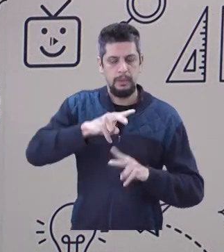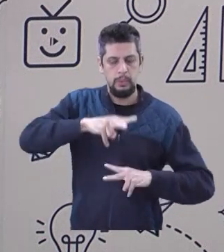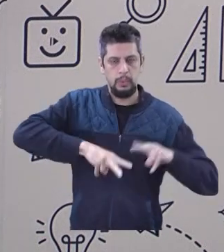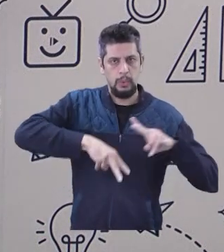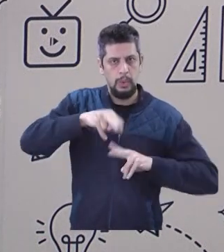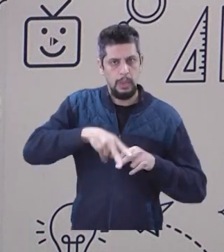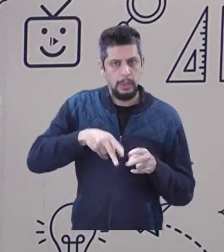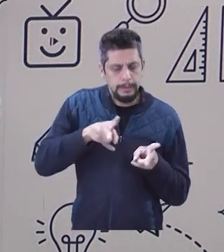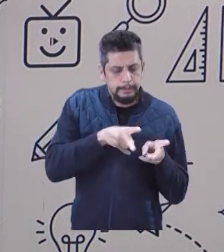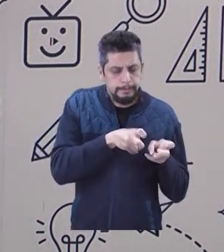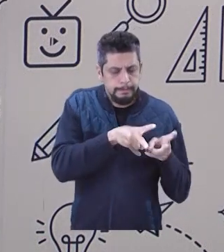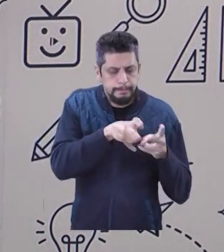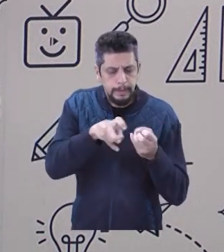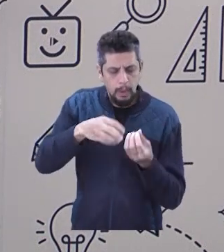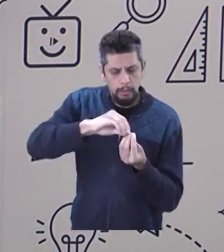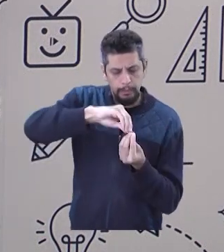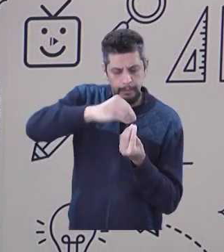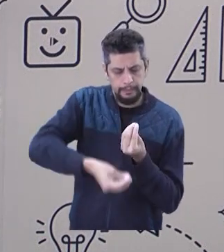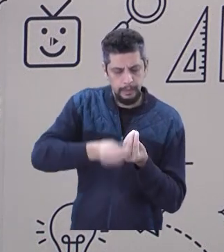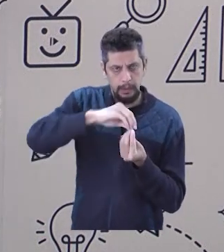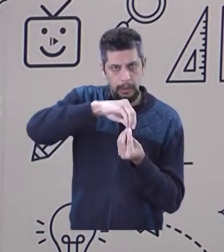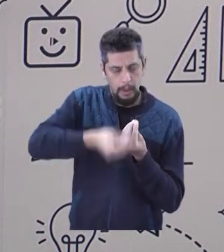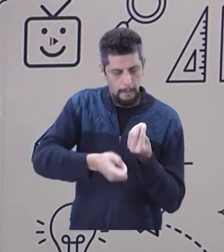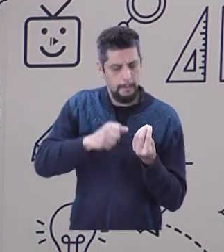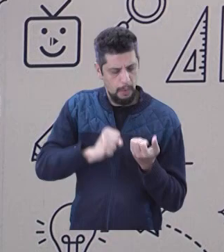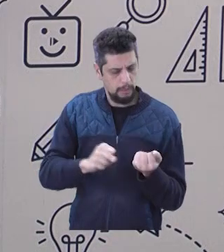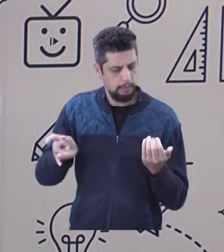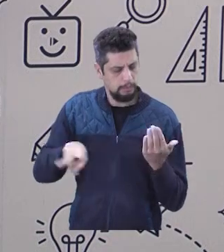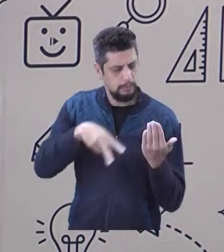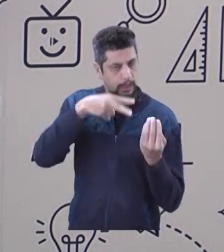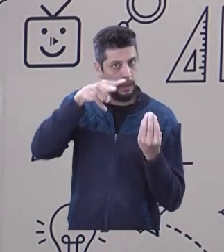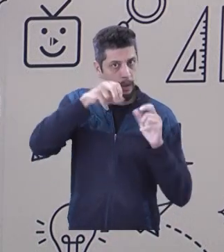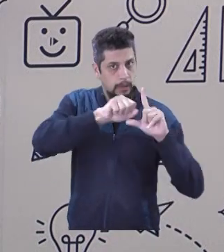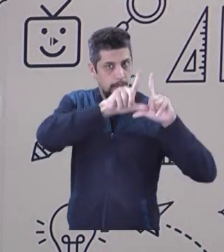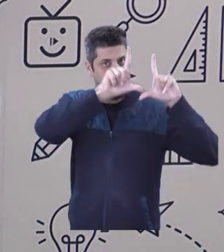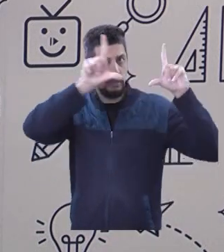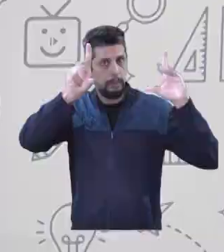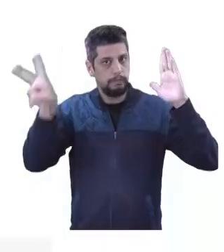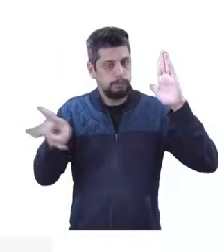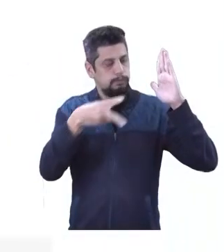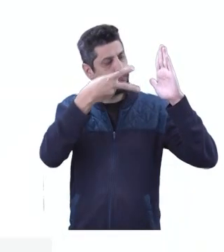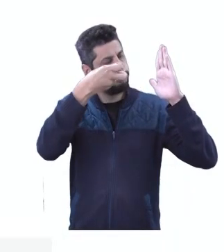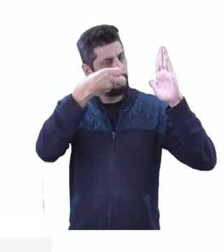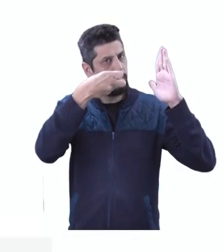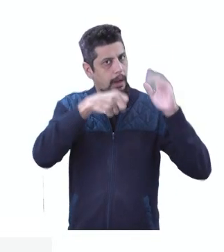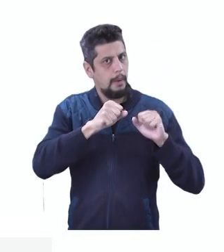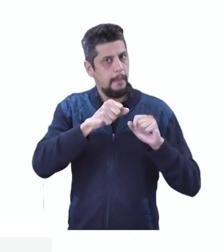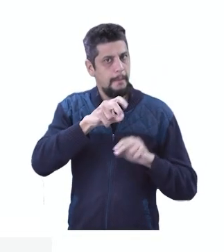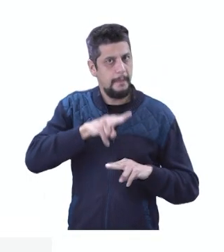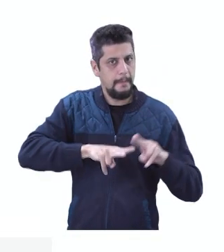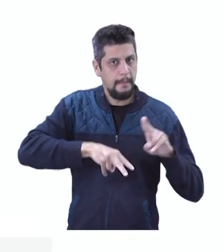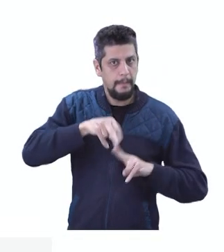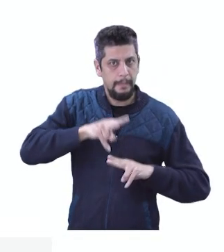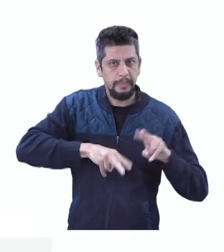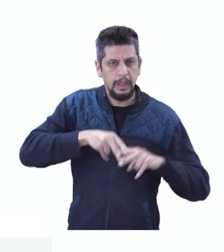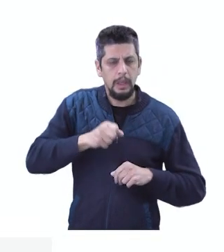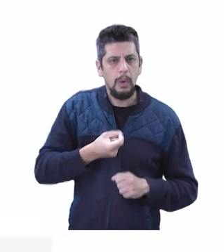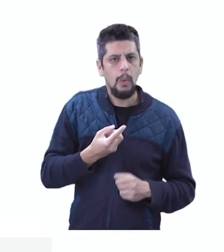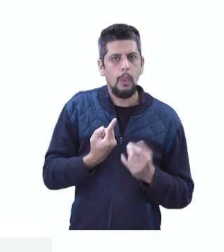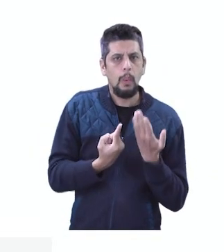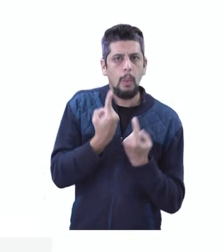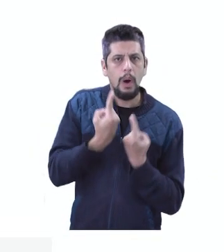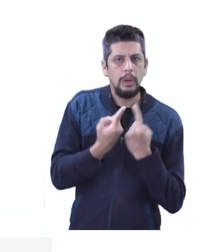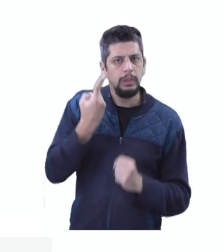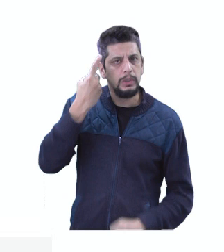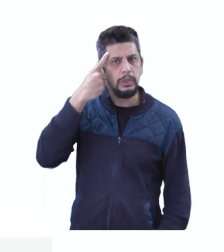inicia o mês de junho? Se for observar o calendário, né? Pode dar uma olhadinha aqui na tela, né? O calendário do mês de